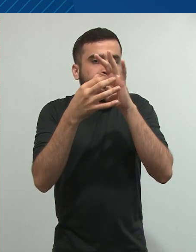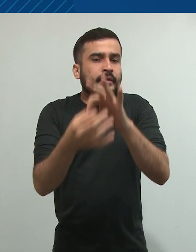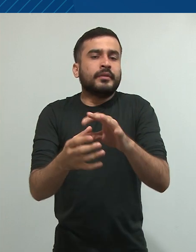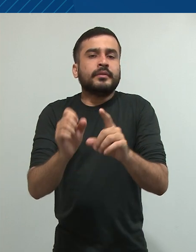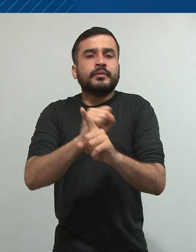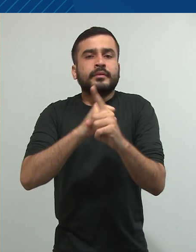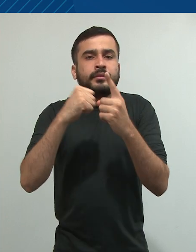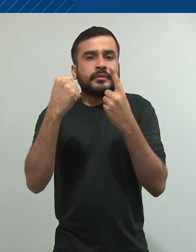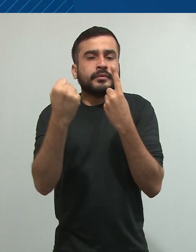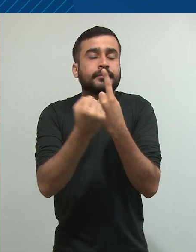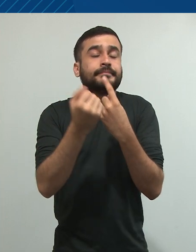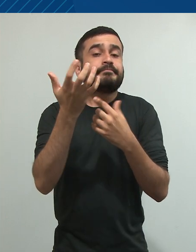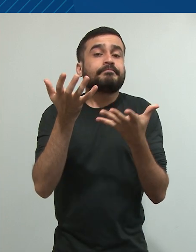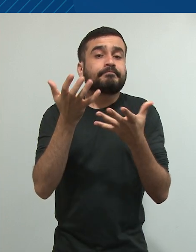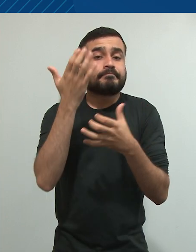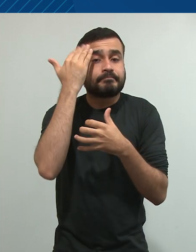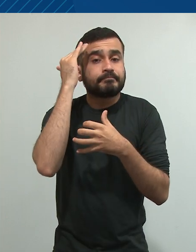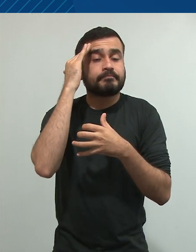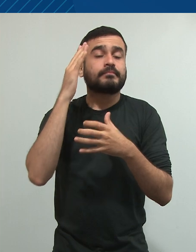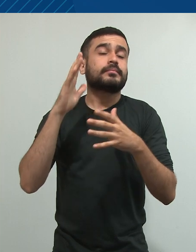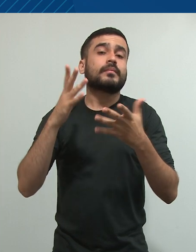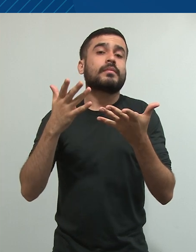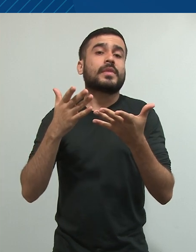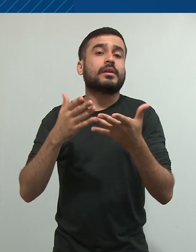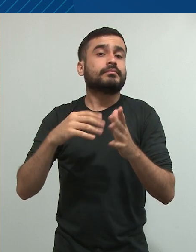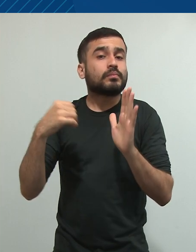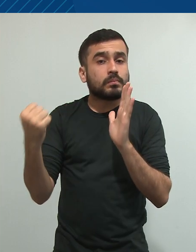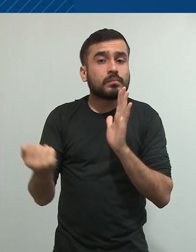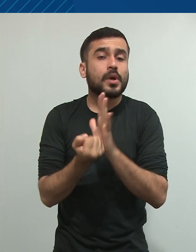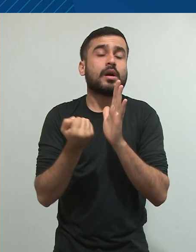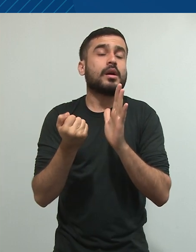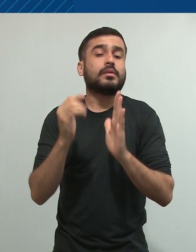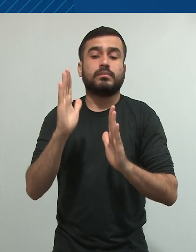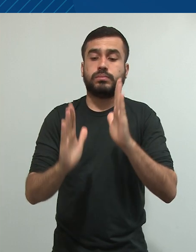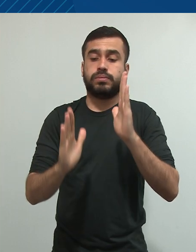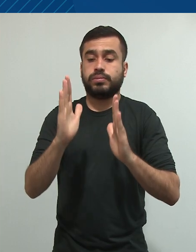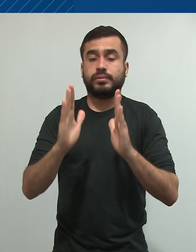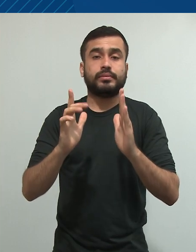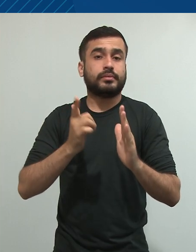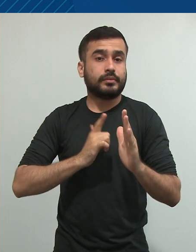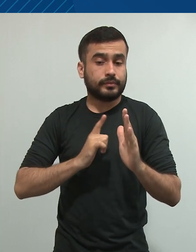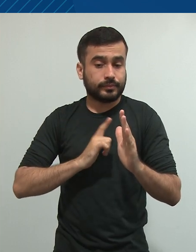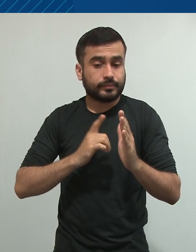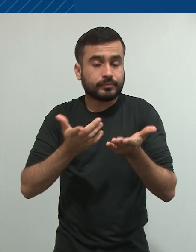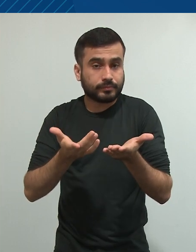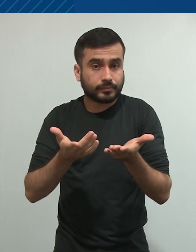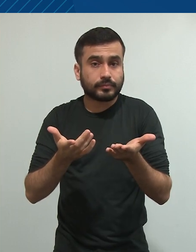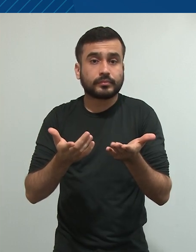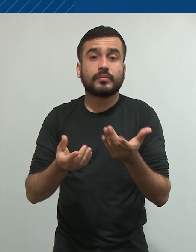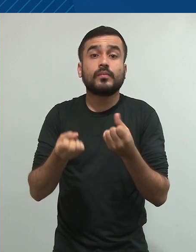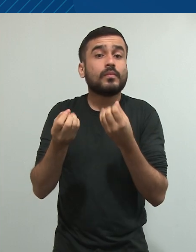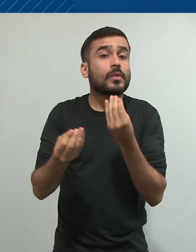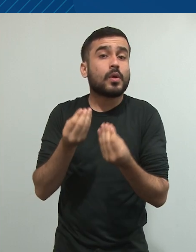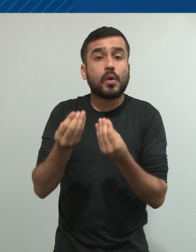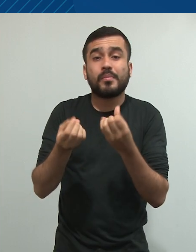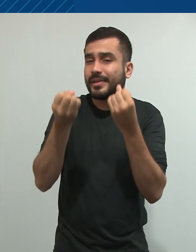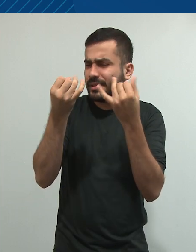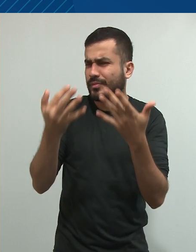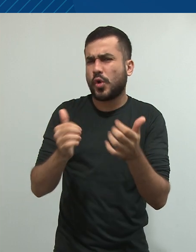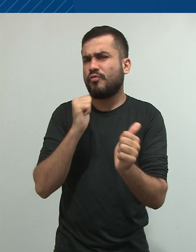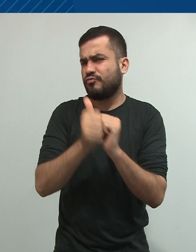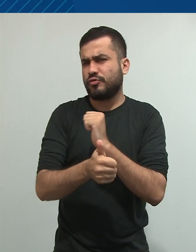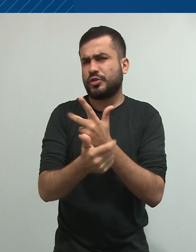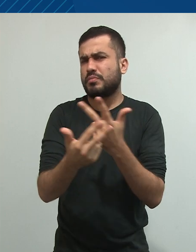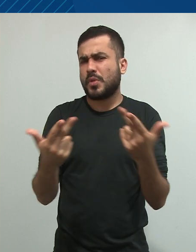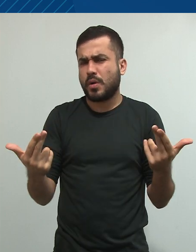Ele está querendo entender um fenômeno social datado, marcado de um período, Enfim, como ele vai falar também do futebol e